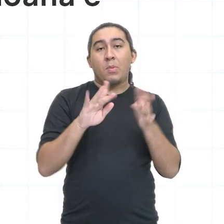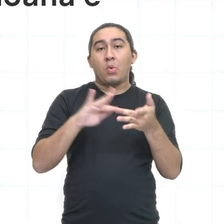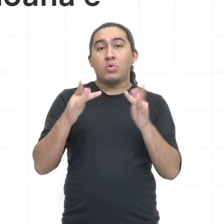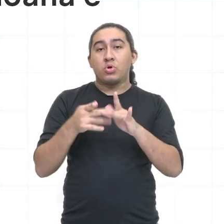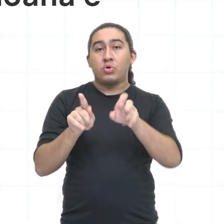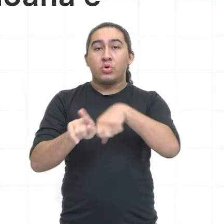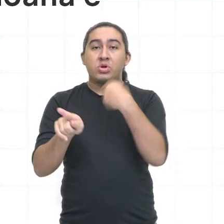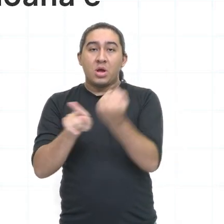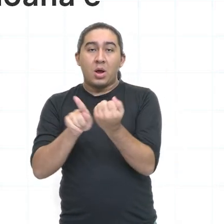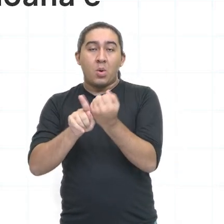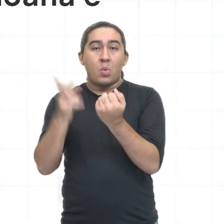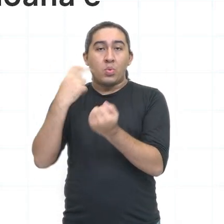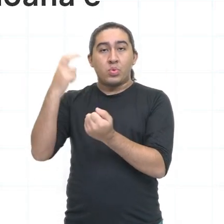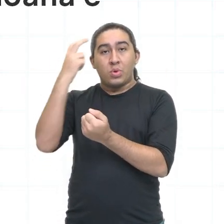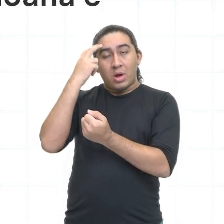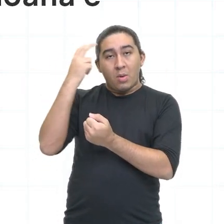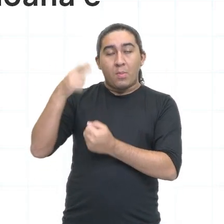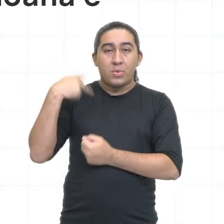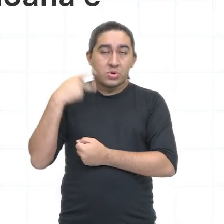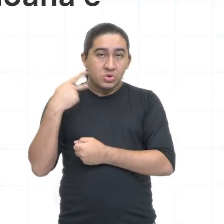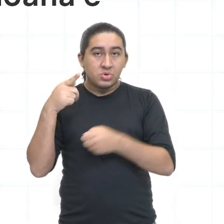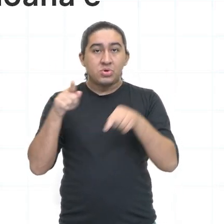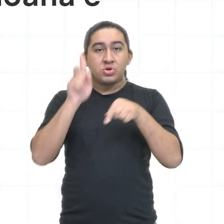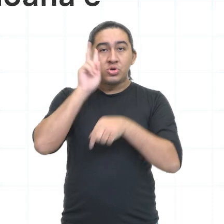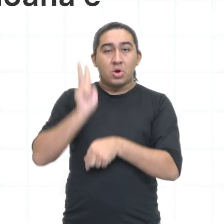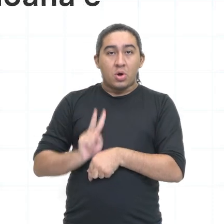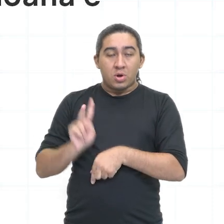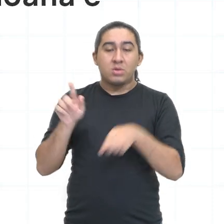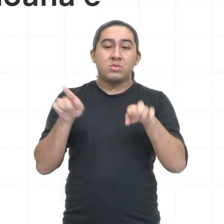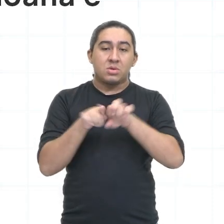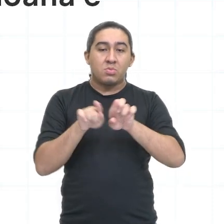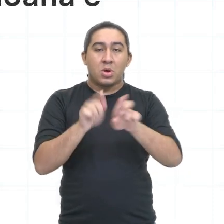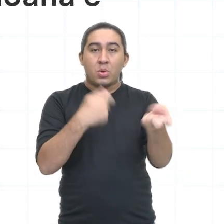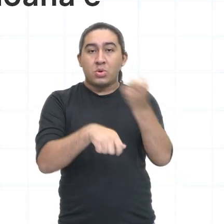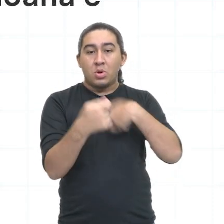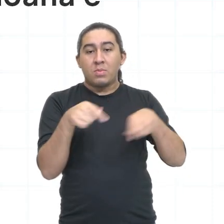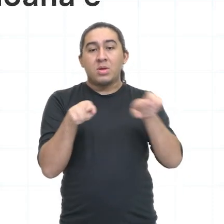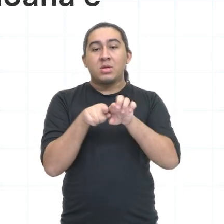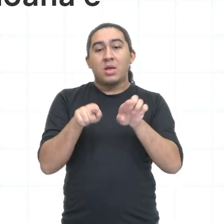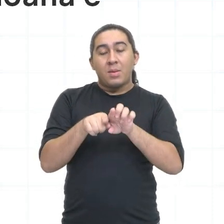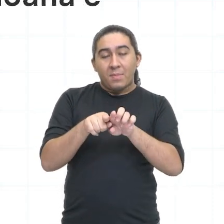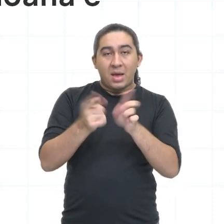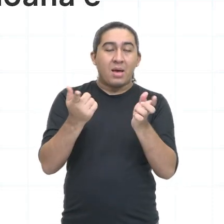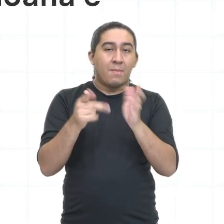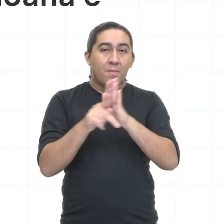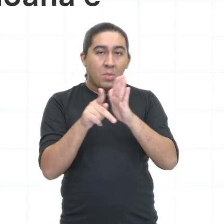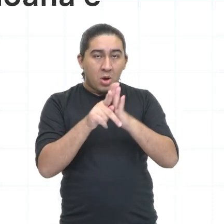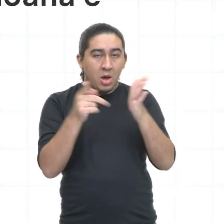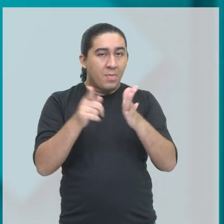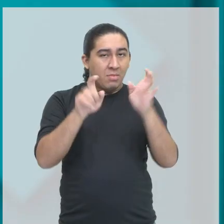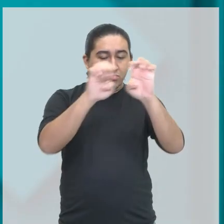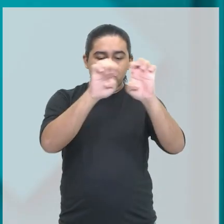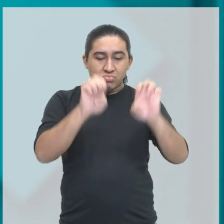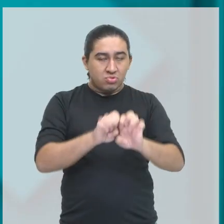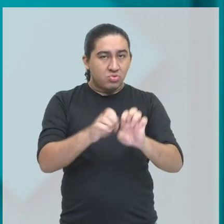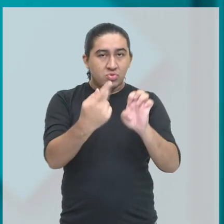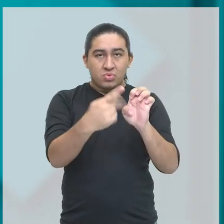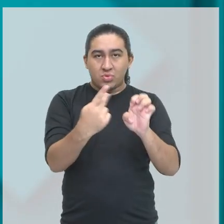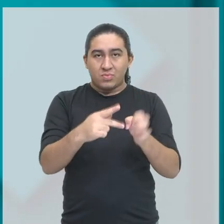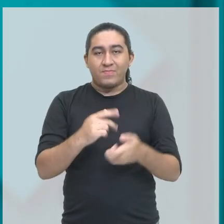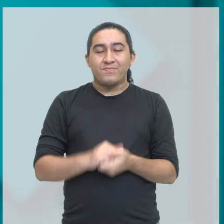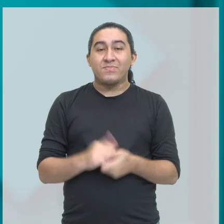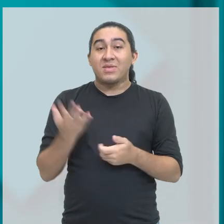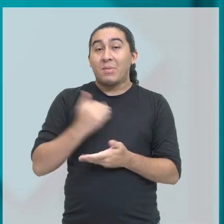vida social, cultural, política, histórica, econômica, estética e ética.